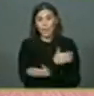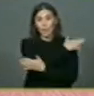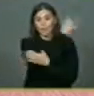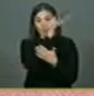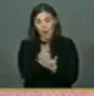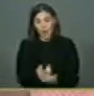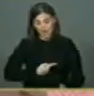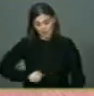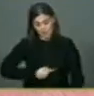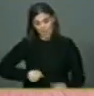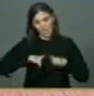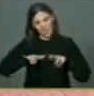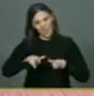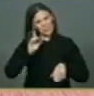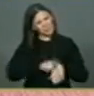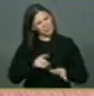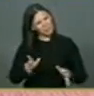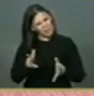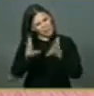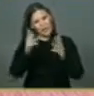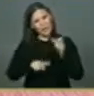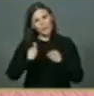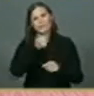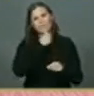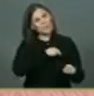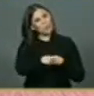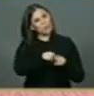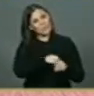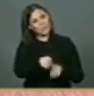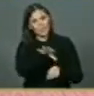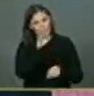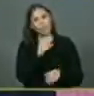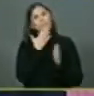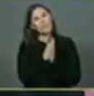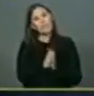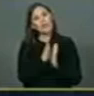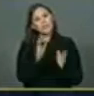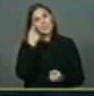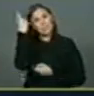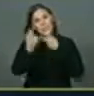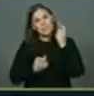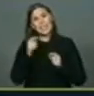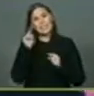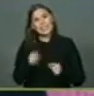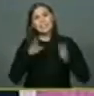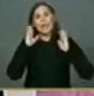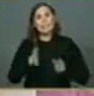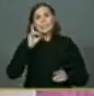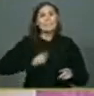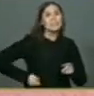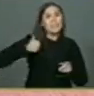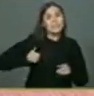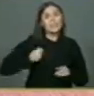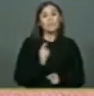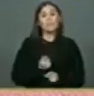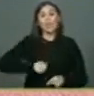E isto já era tempo suficiente para os decisores políticos entenderem que isto tem que ser uma prioridade.